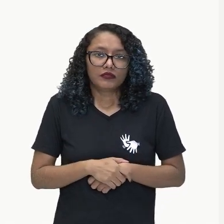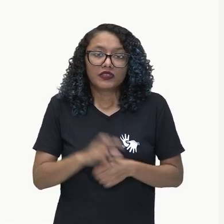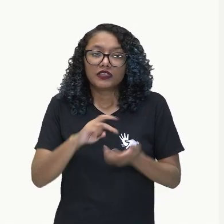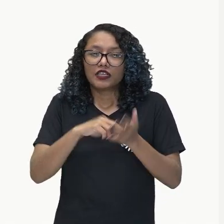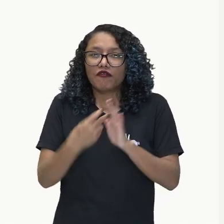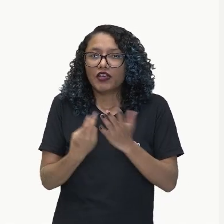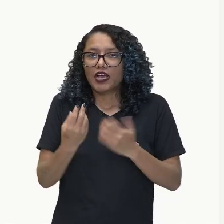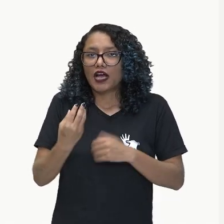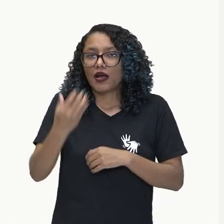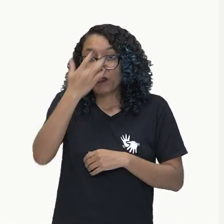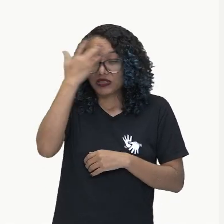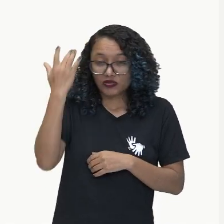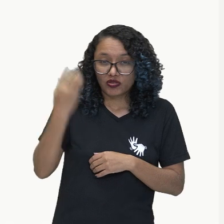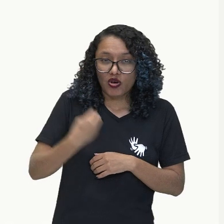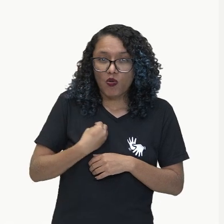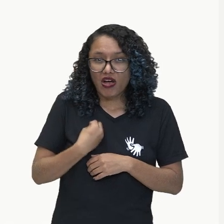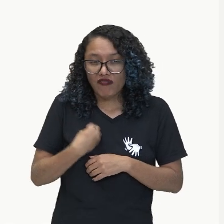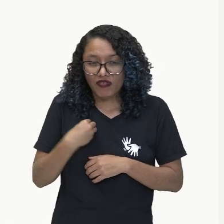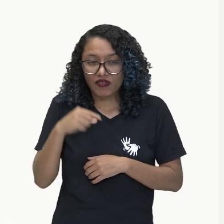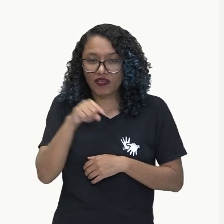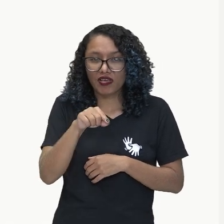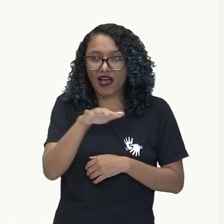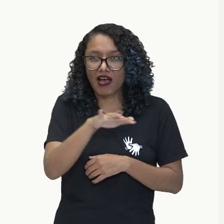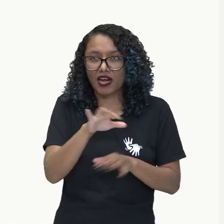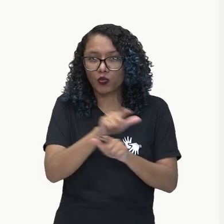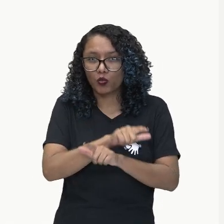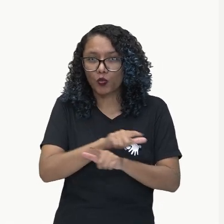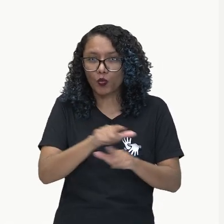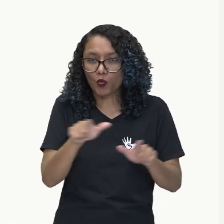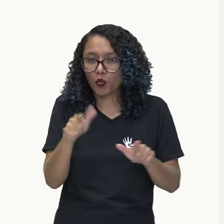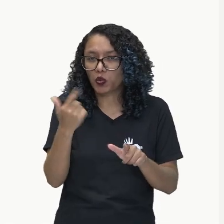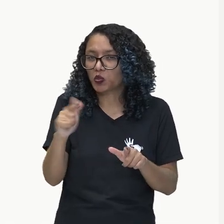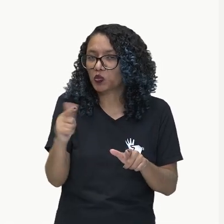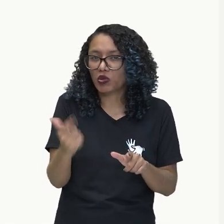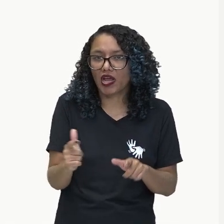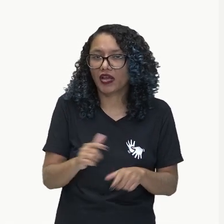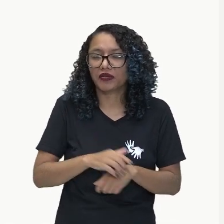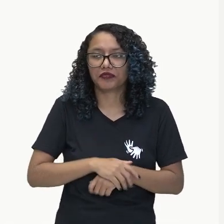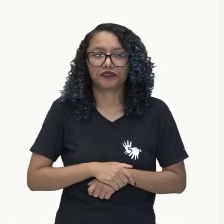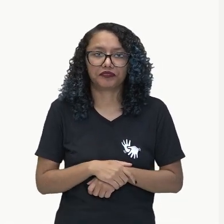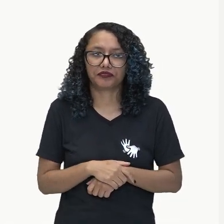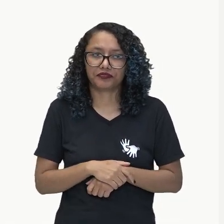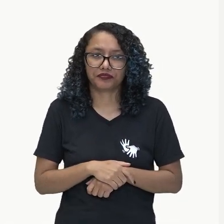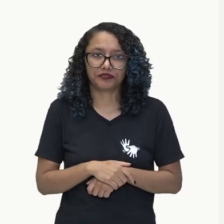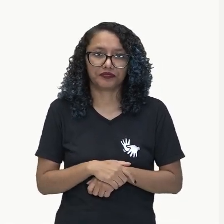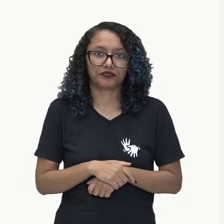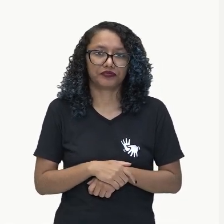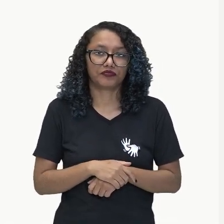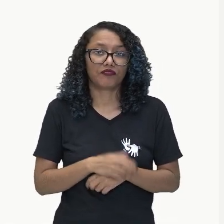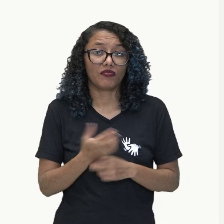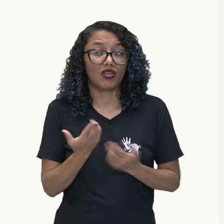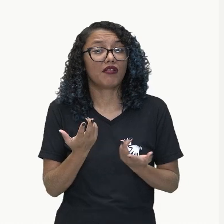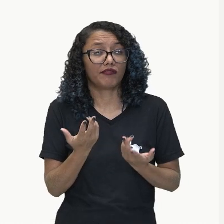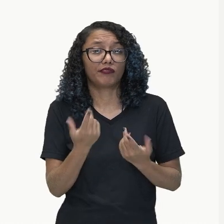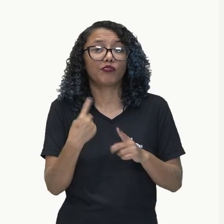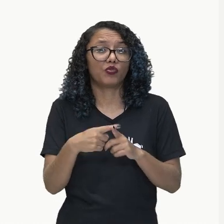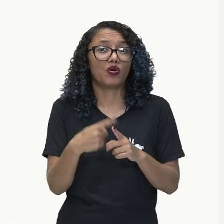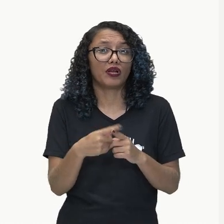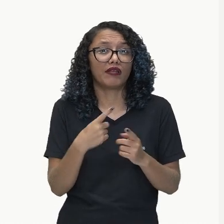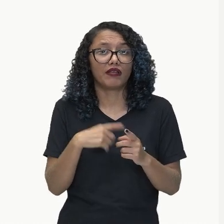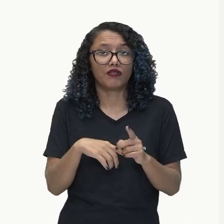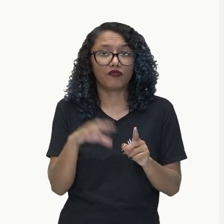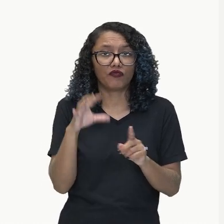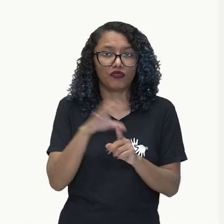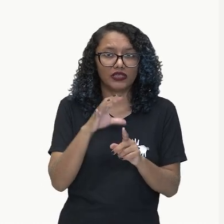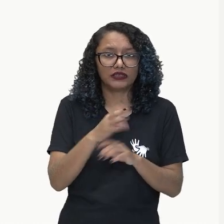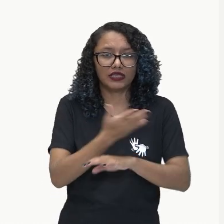gente já estudou, né? Em relação aí ao clima, em relação ao relevo, vai fazer com que essas áreas, a